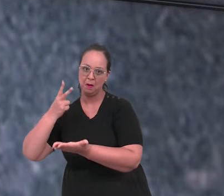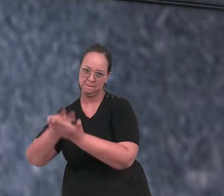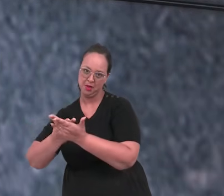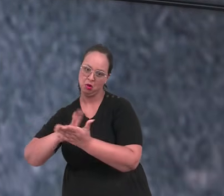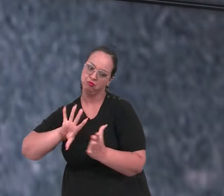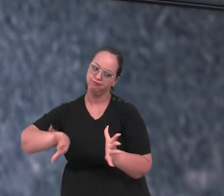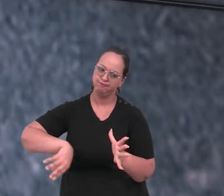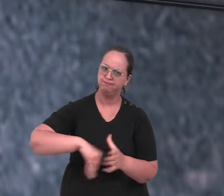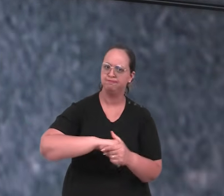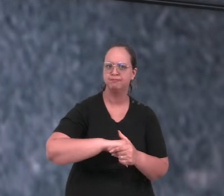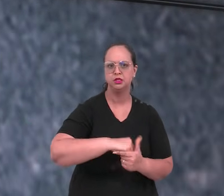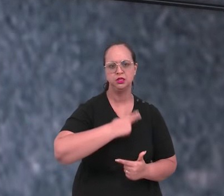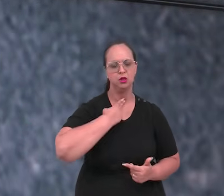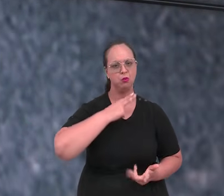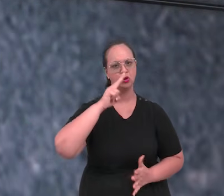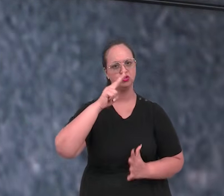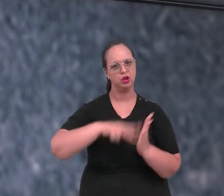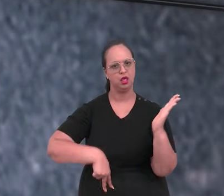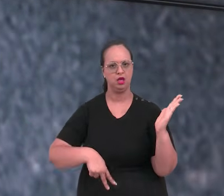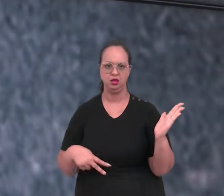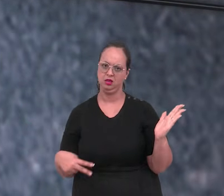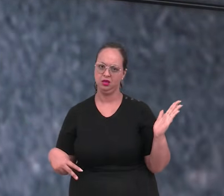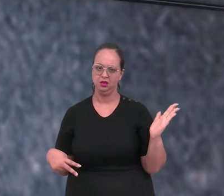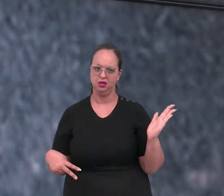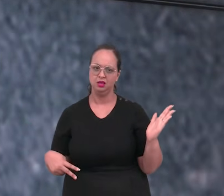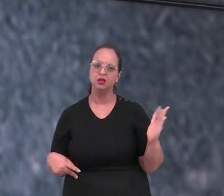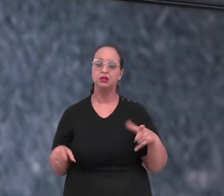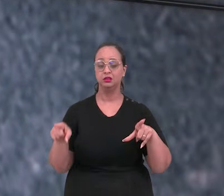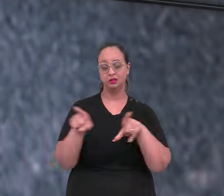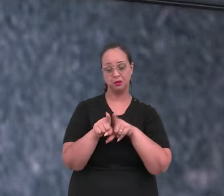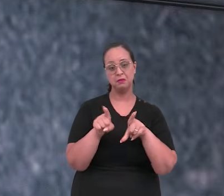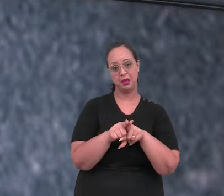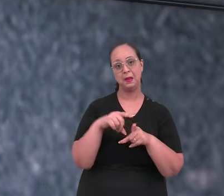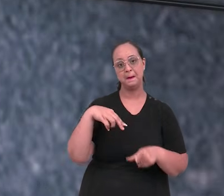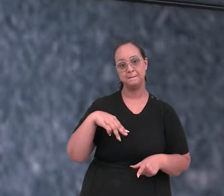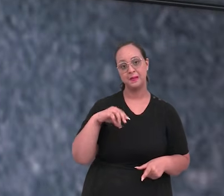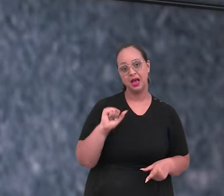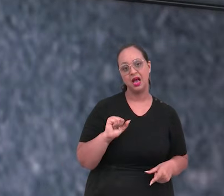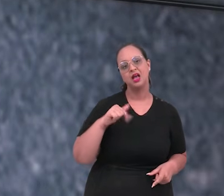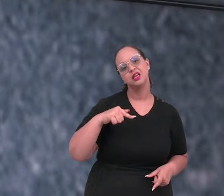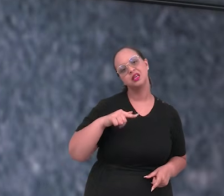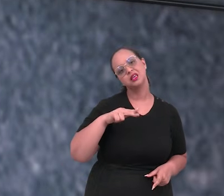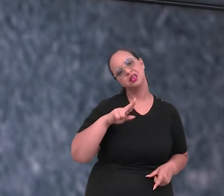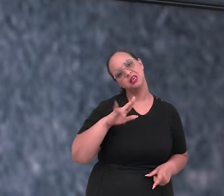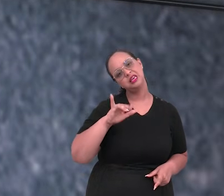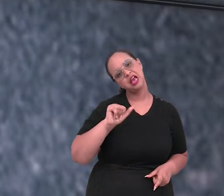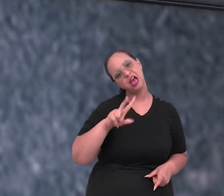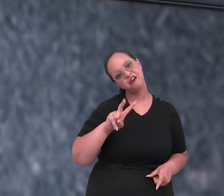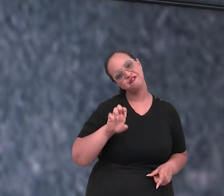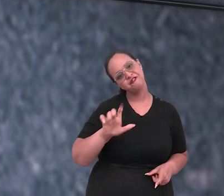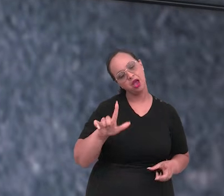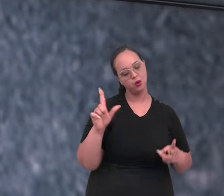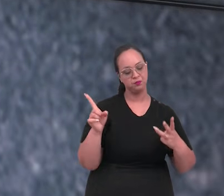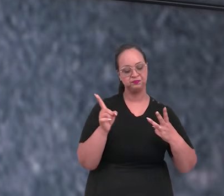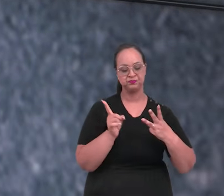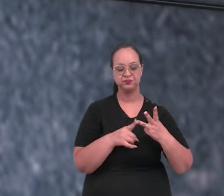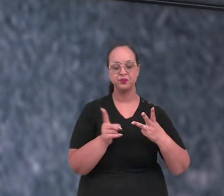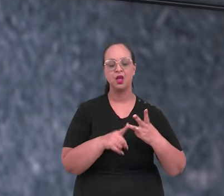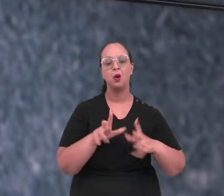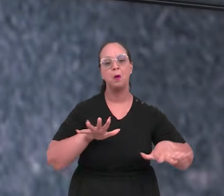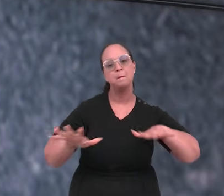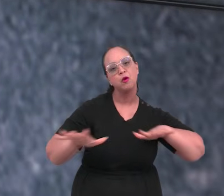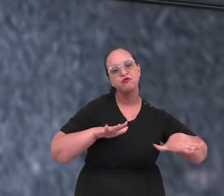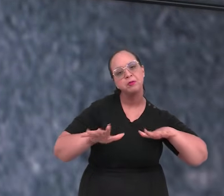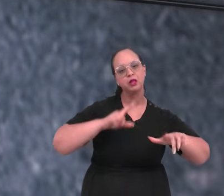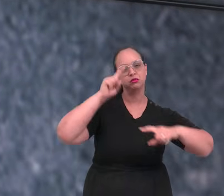Alguns livros políticos, como O Príncipe, de Nicolau Maquiavel, mais adiante o Movimento Iluminista. Então era uma lista de livros que as pessoas